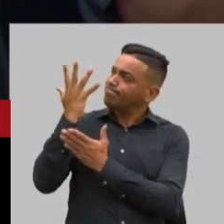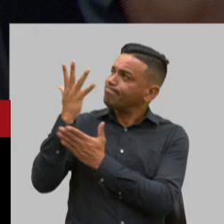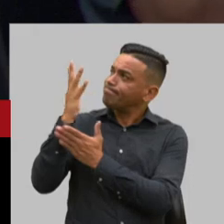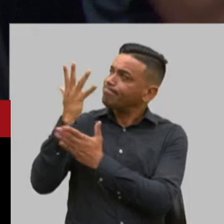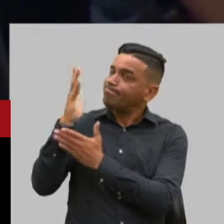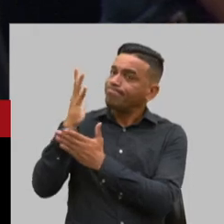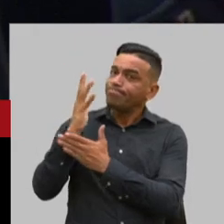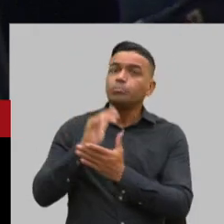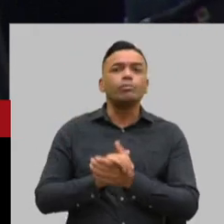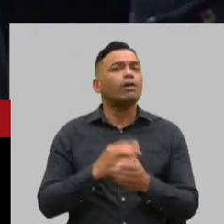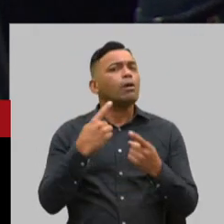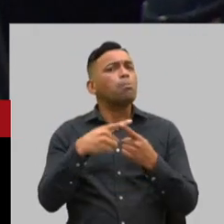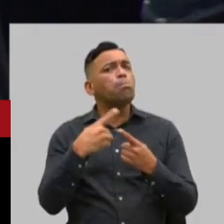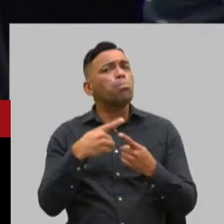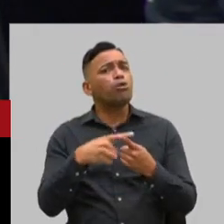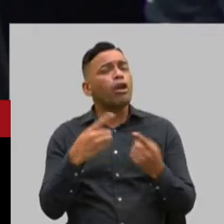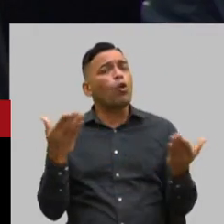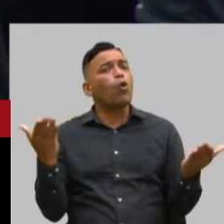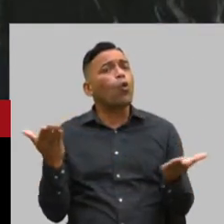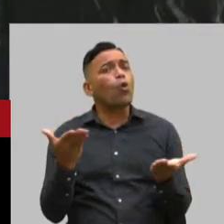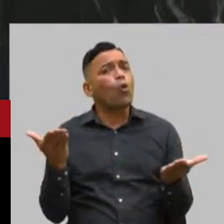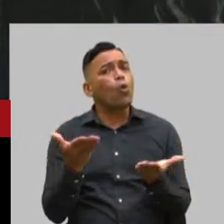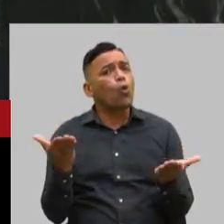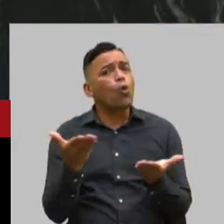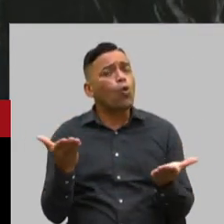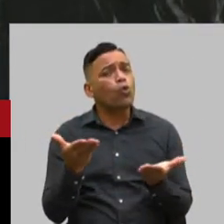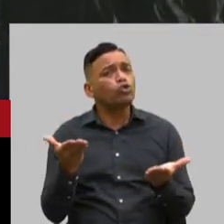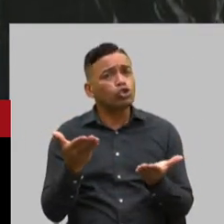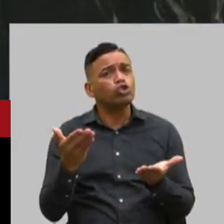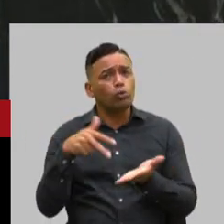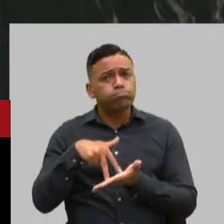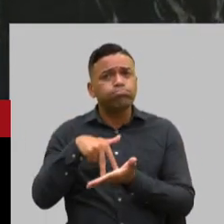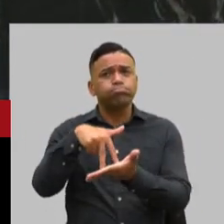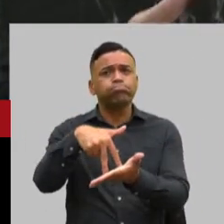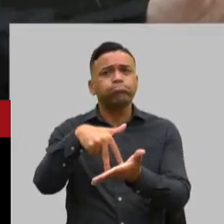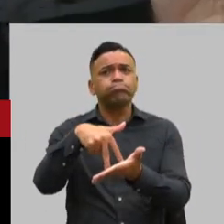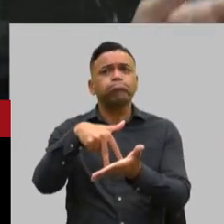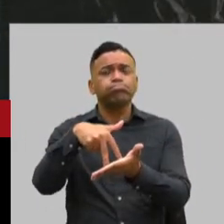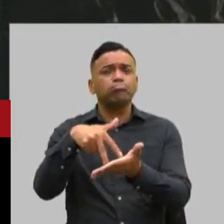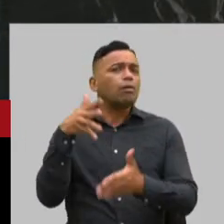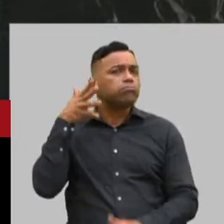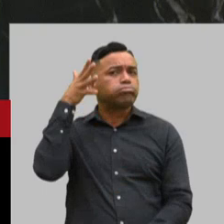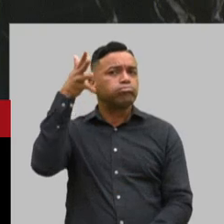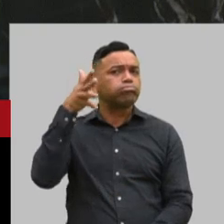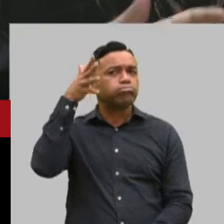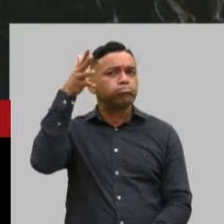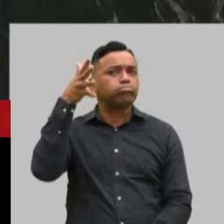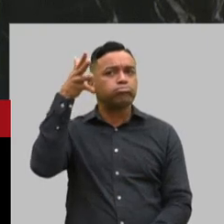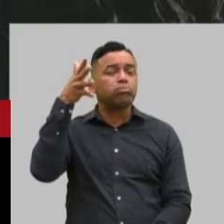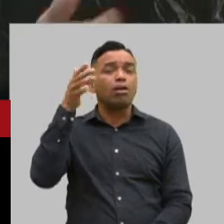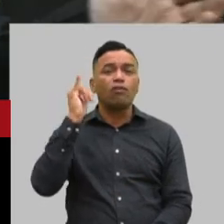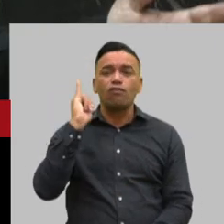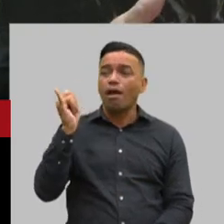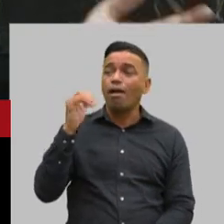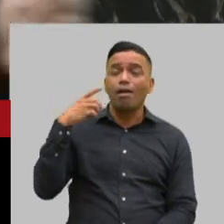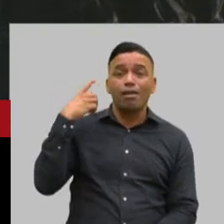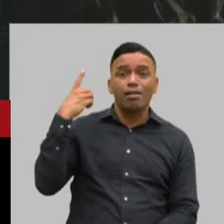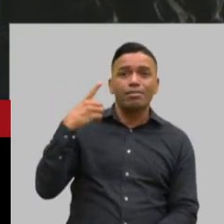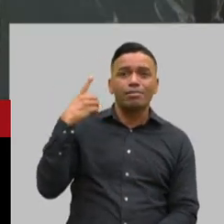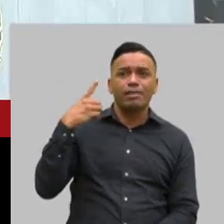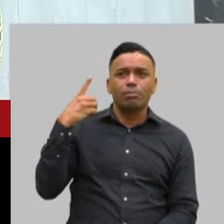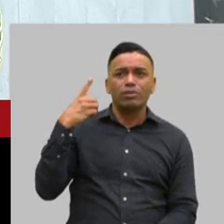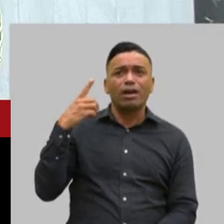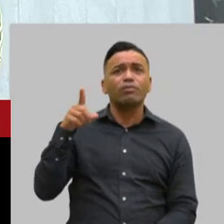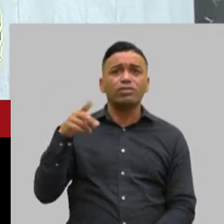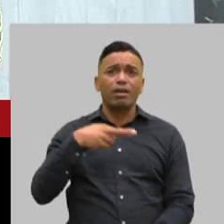Porque hoje, eu vim aqui a essa tribuna numa audiência e até disse para o deputado, o senhor foi mais